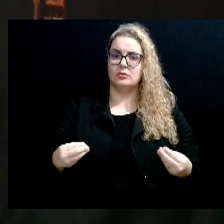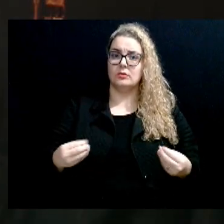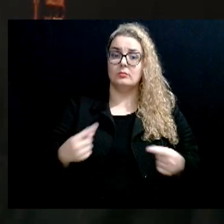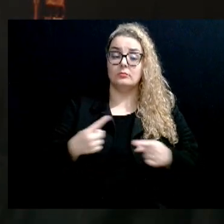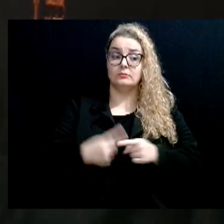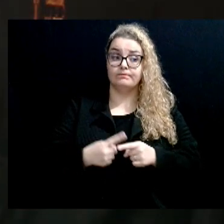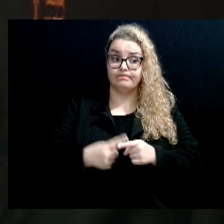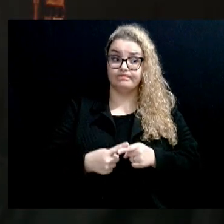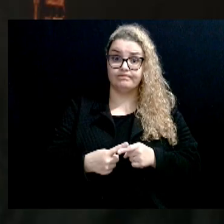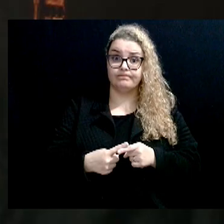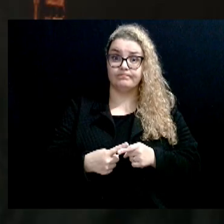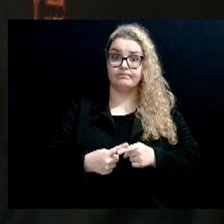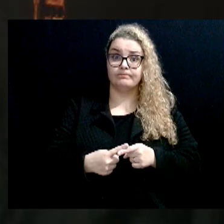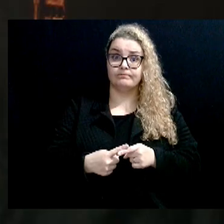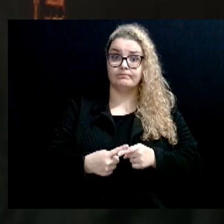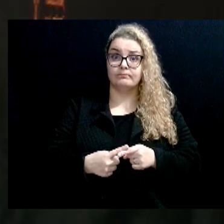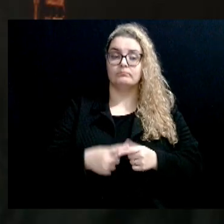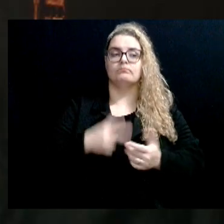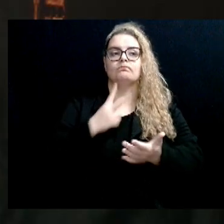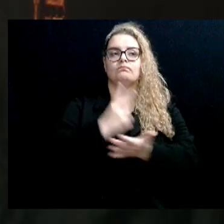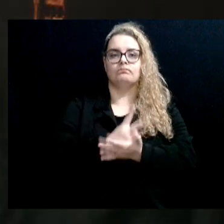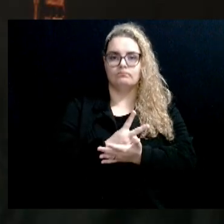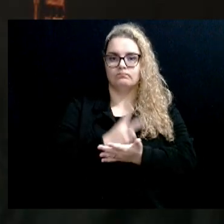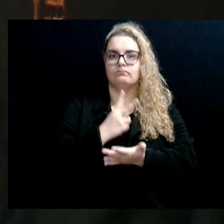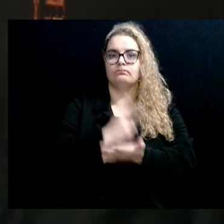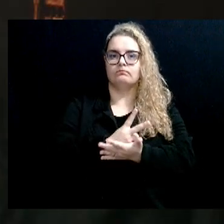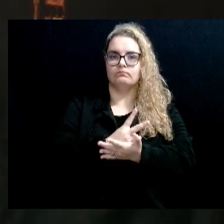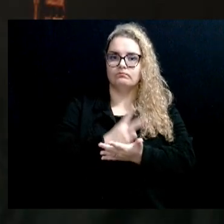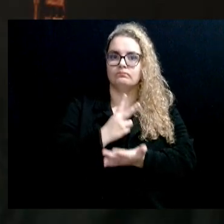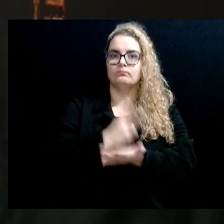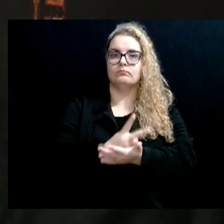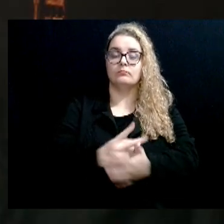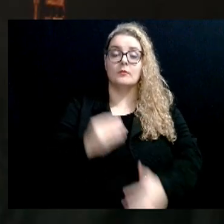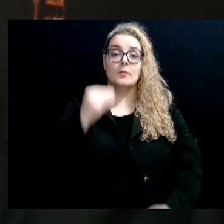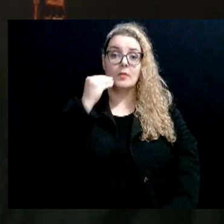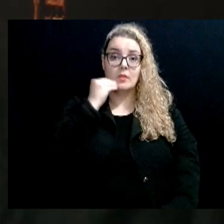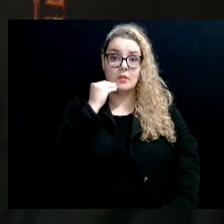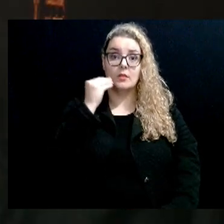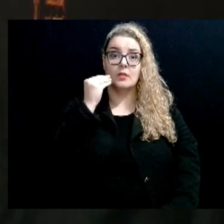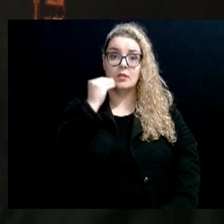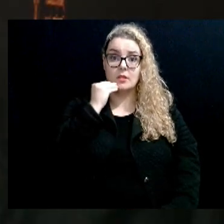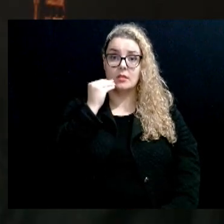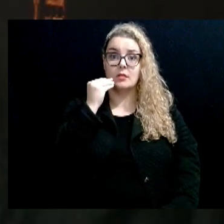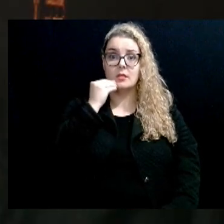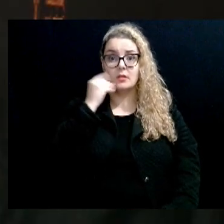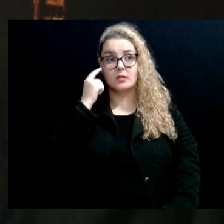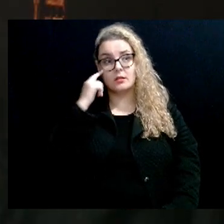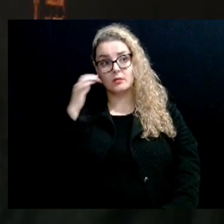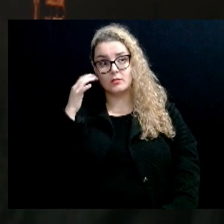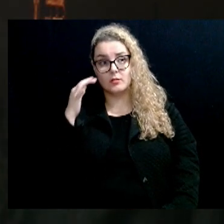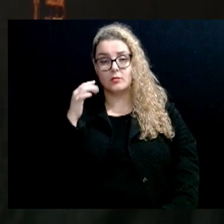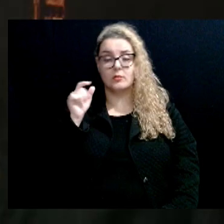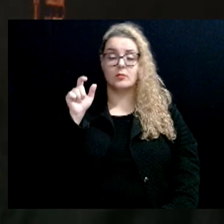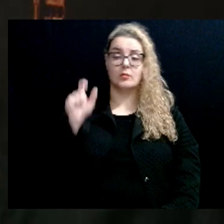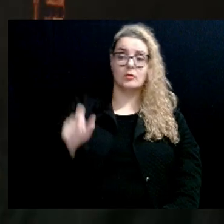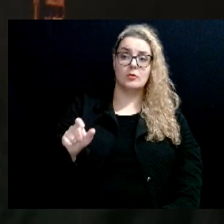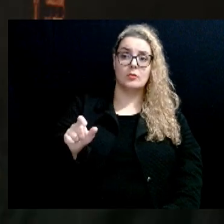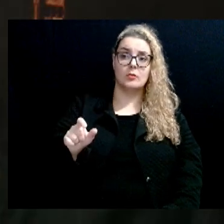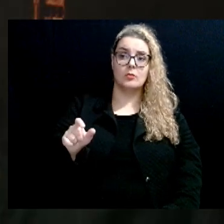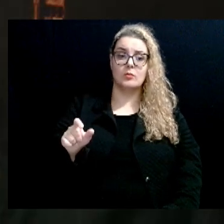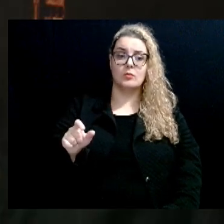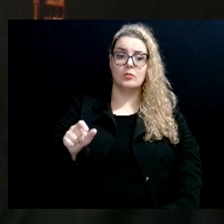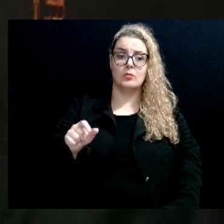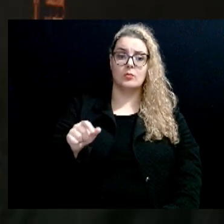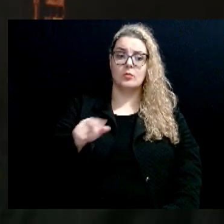fica sempre tentando e pensando no outro, e você acaba se anulando. A